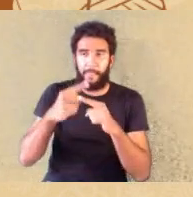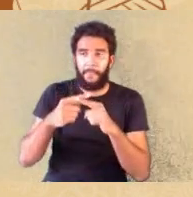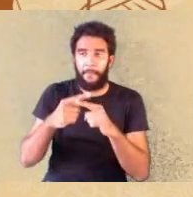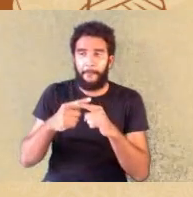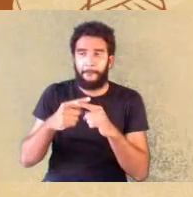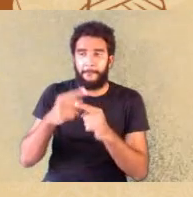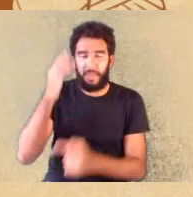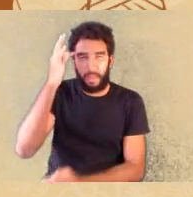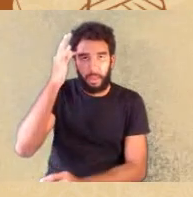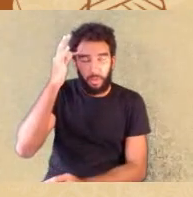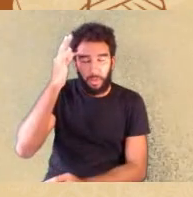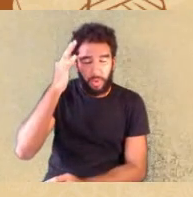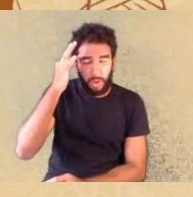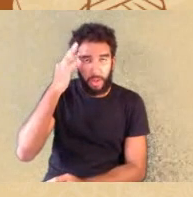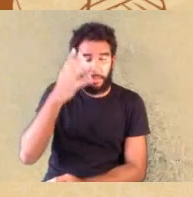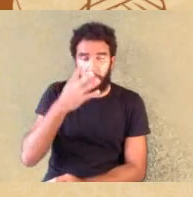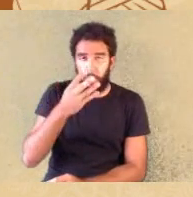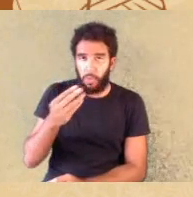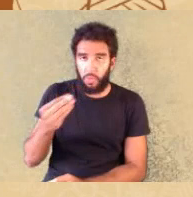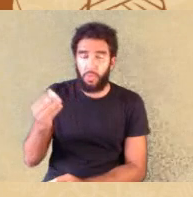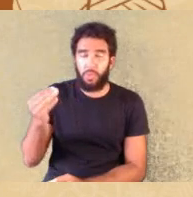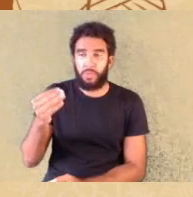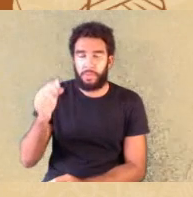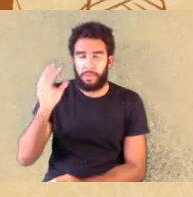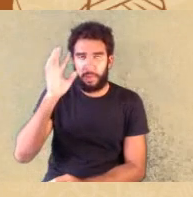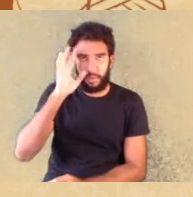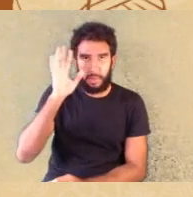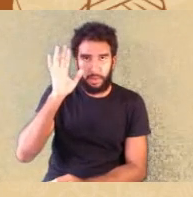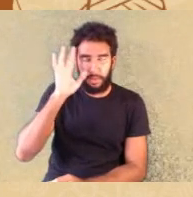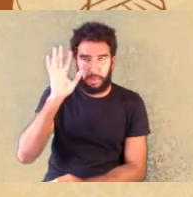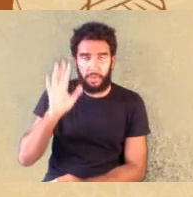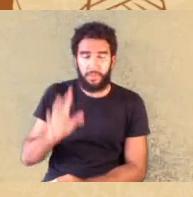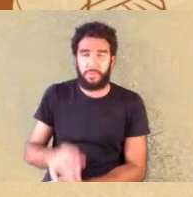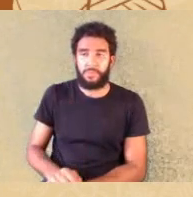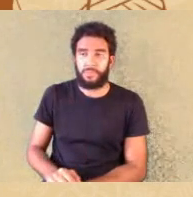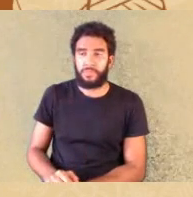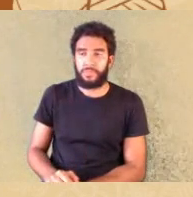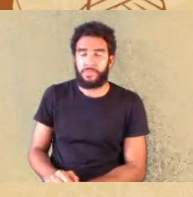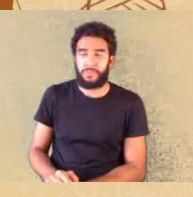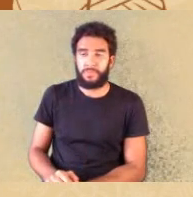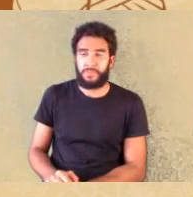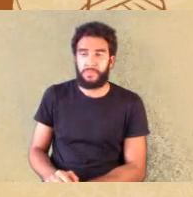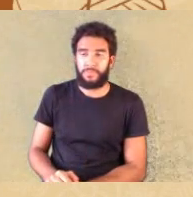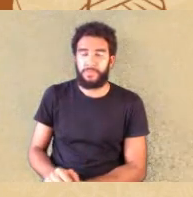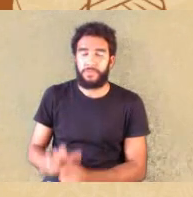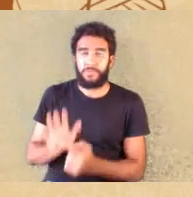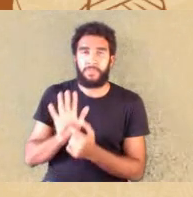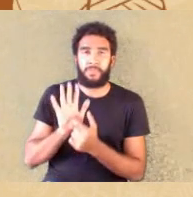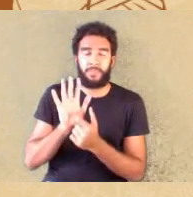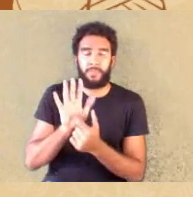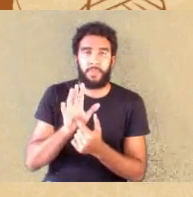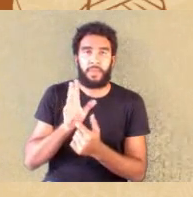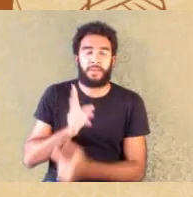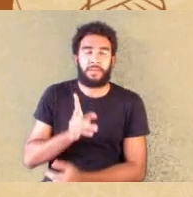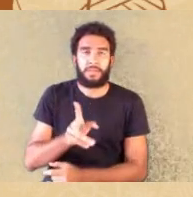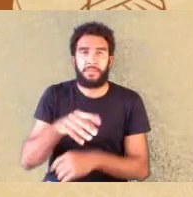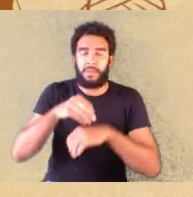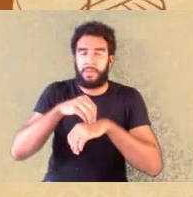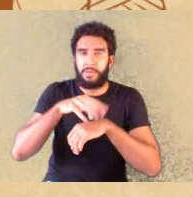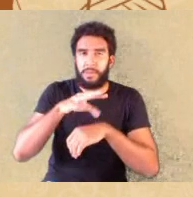que eu estou indicando. Alguns mais antigos. Esse aqui eu sempre indico, porque são livros que eu organizei com colegas de